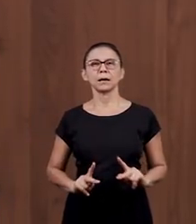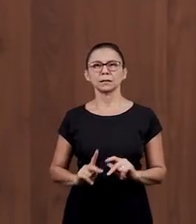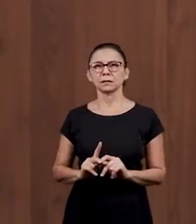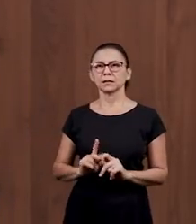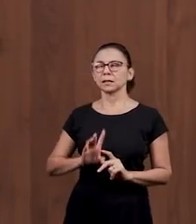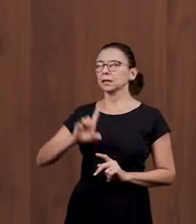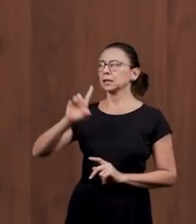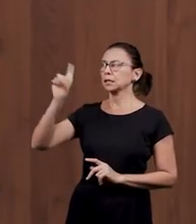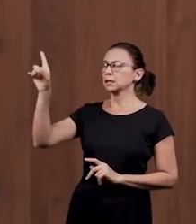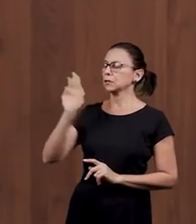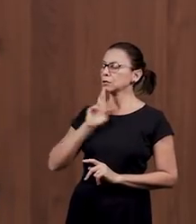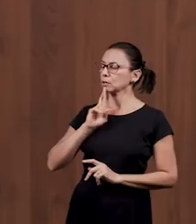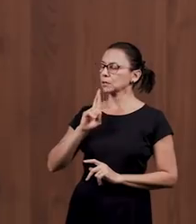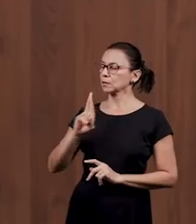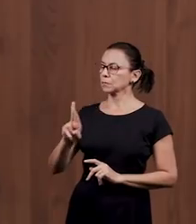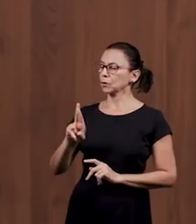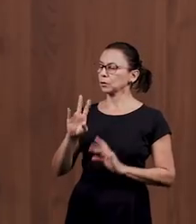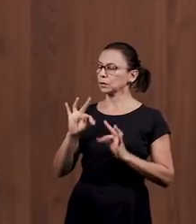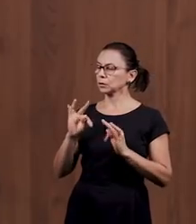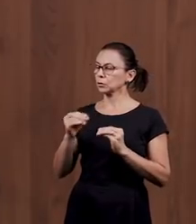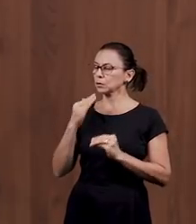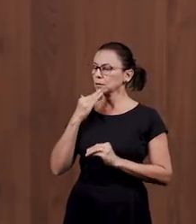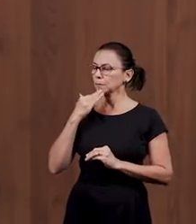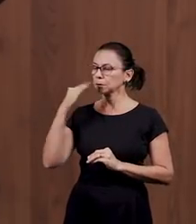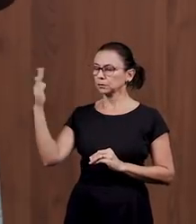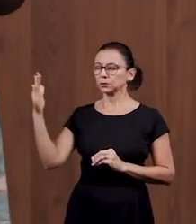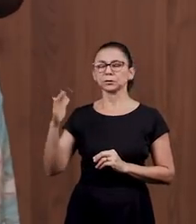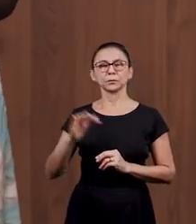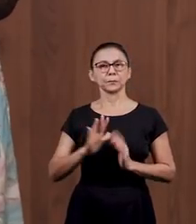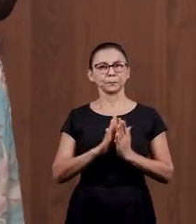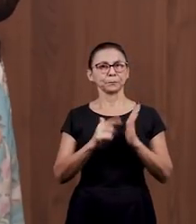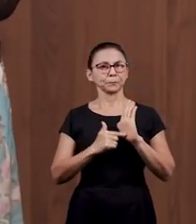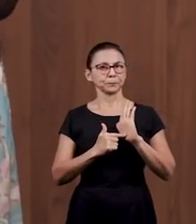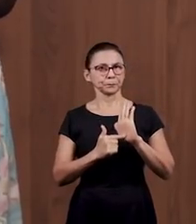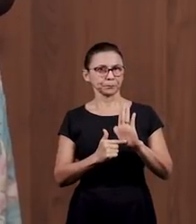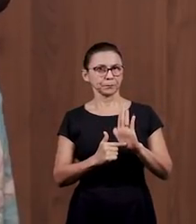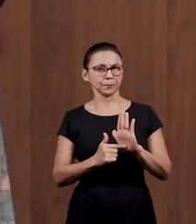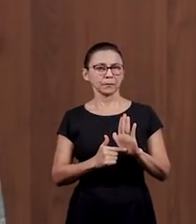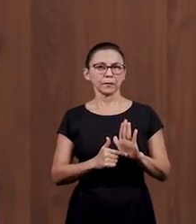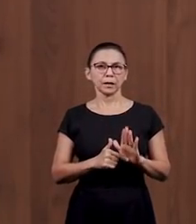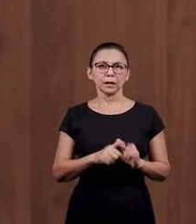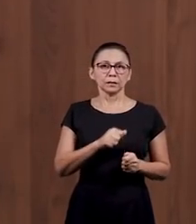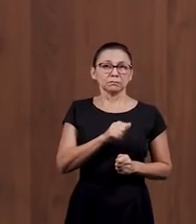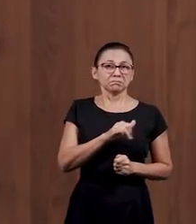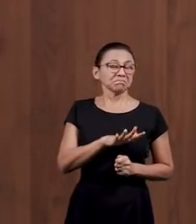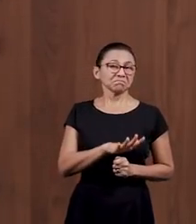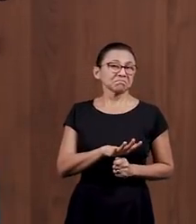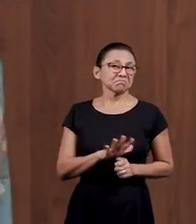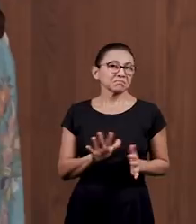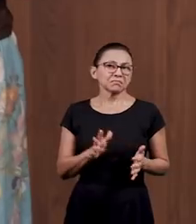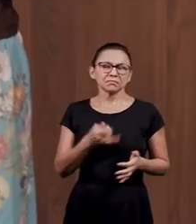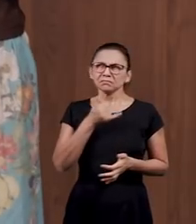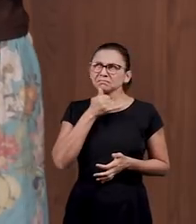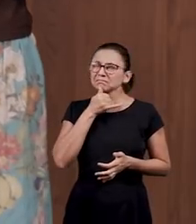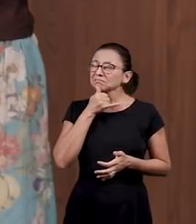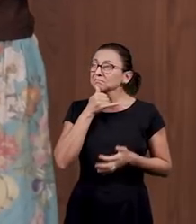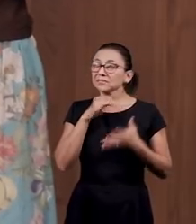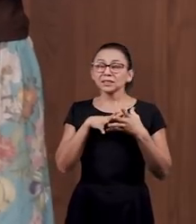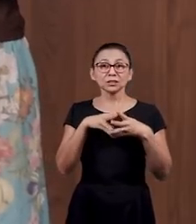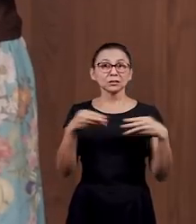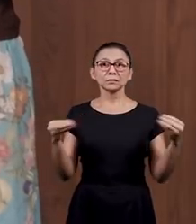tua petição que pediste. E aqui Ana, a palavra diz que Ana já não estava mais